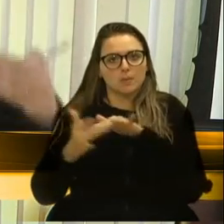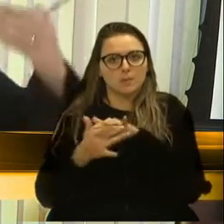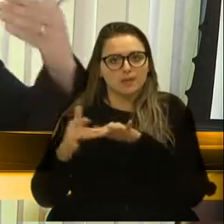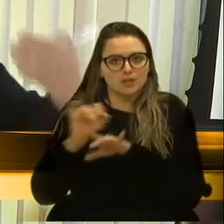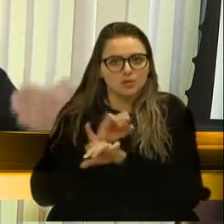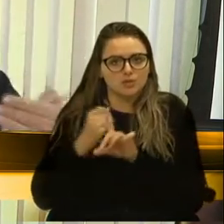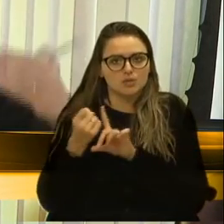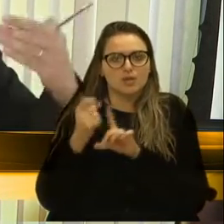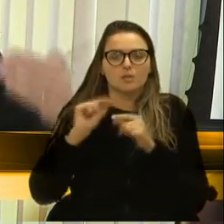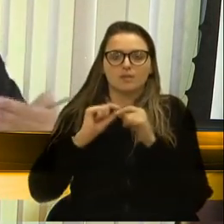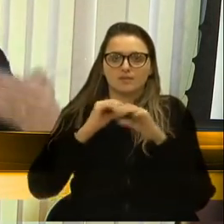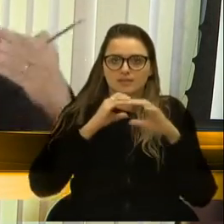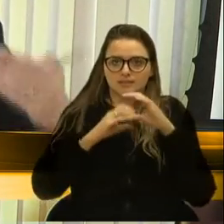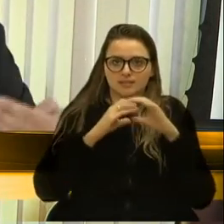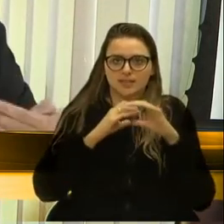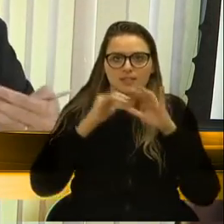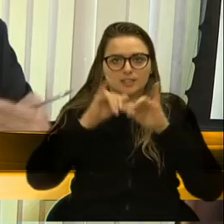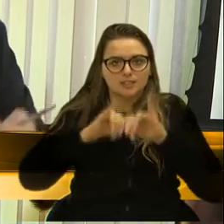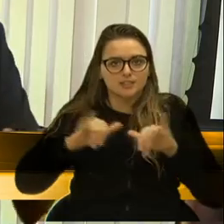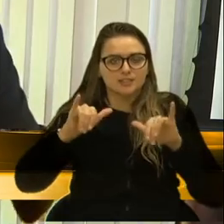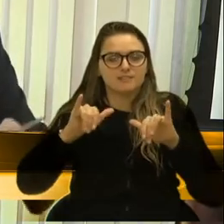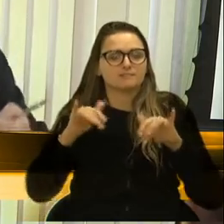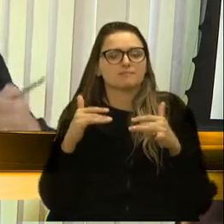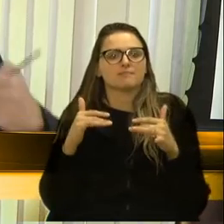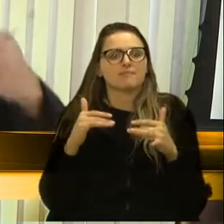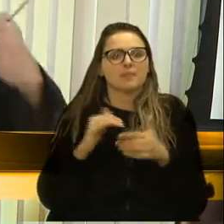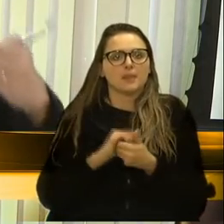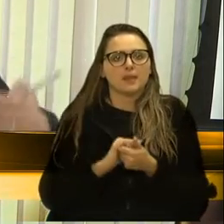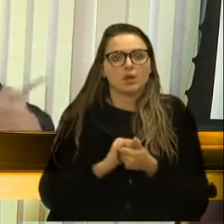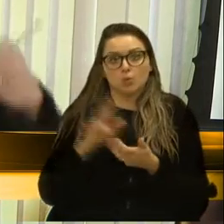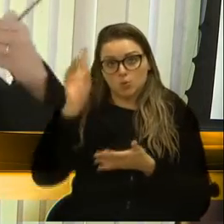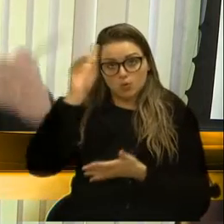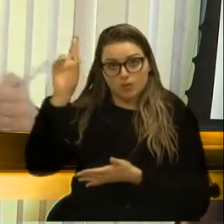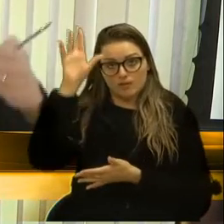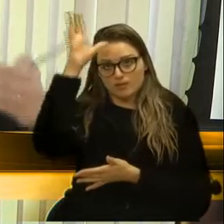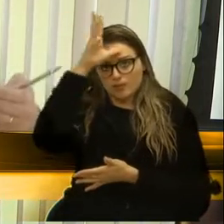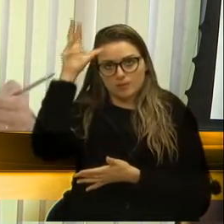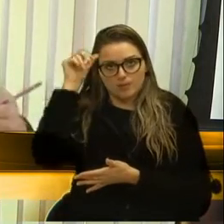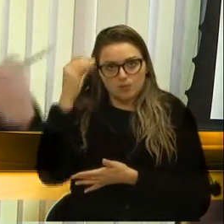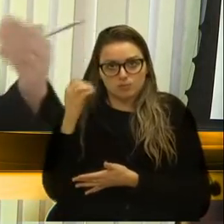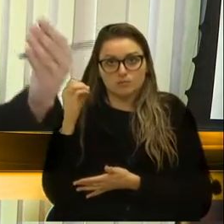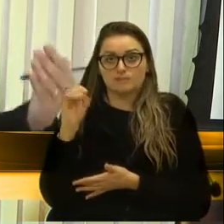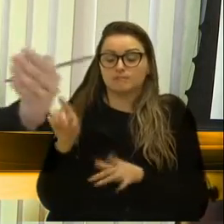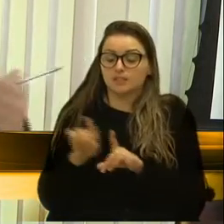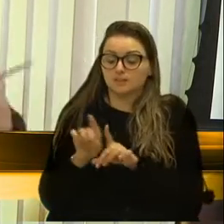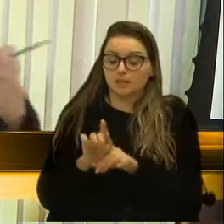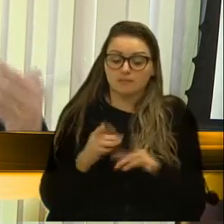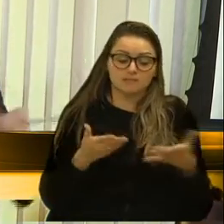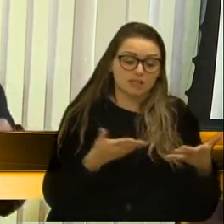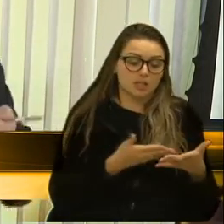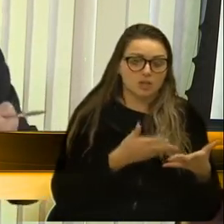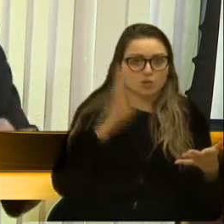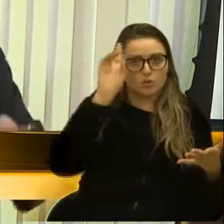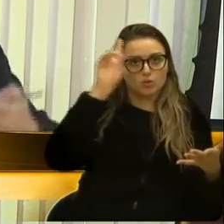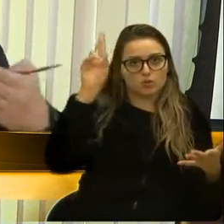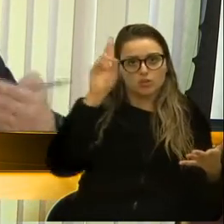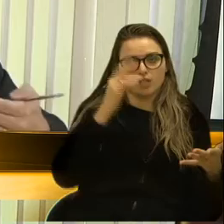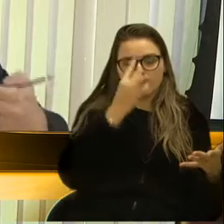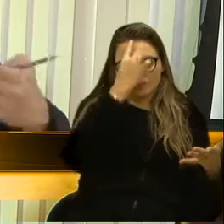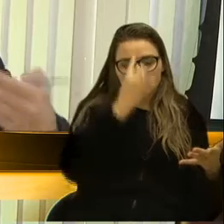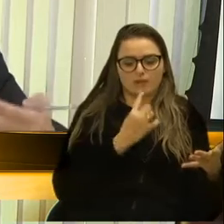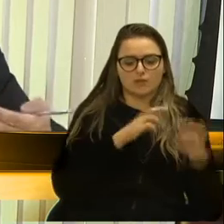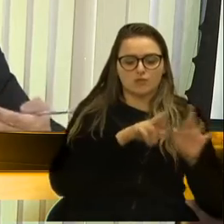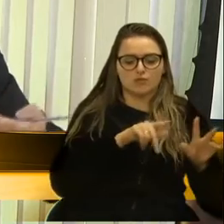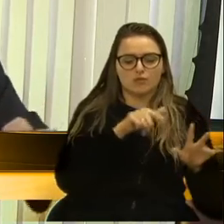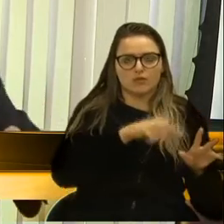uma comunicação efetiva das coisas. O prefeito de Porto Alegre também tem tido, e o nosso prefeito tem um outro perfil, mas também, na medida